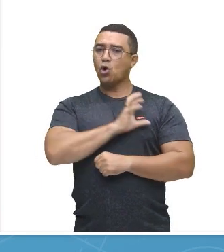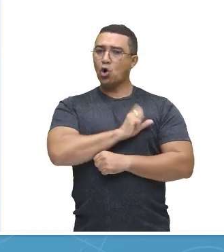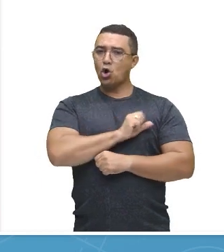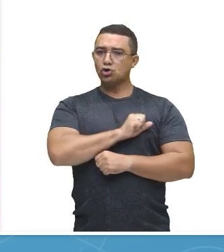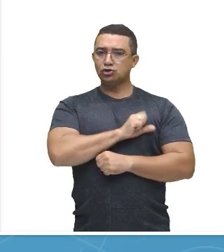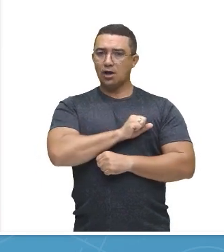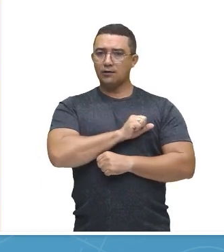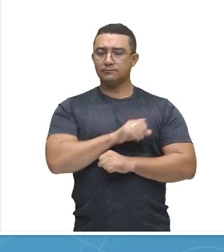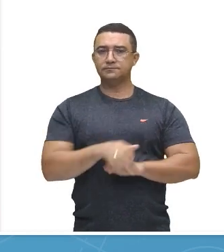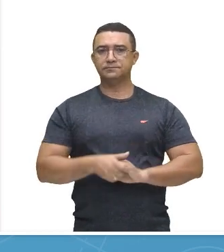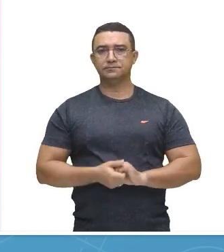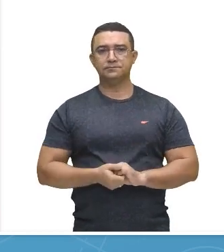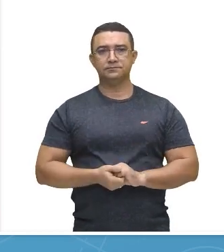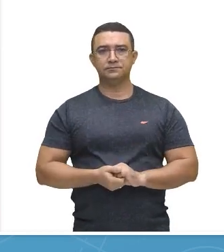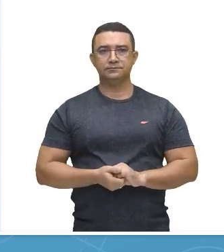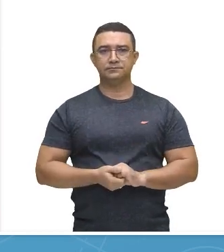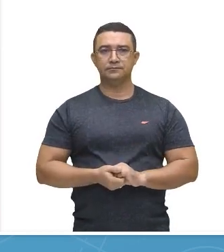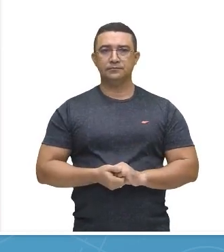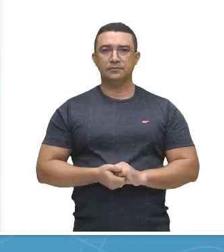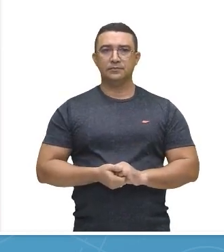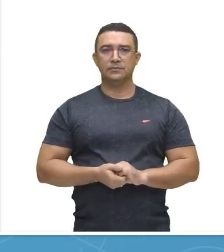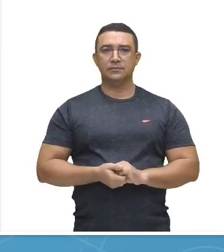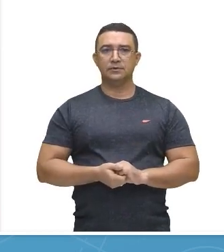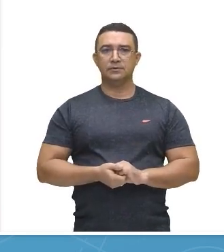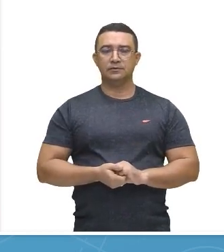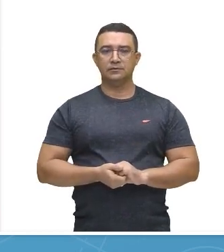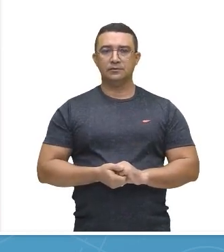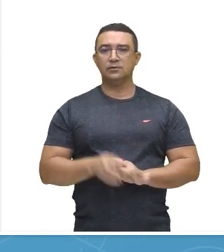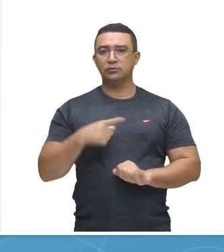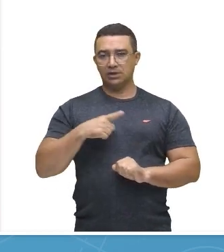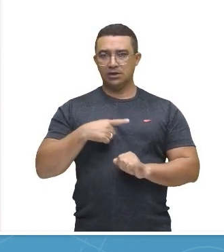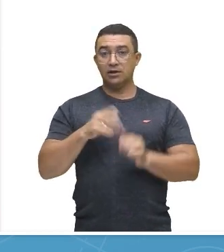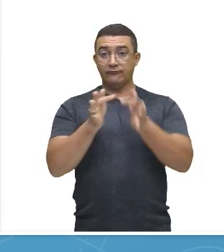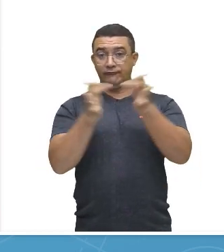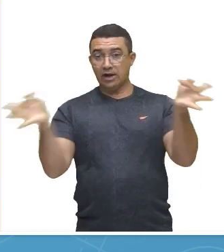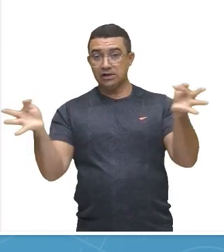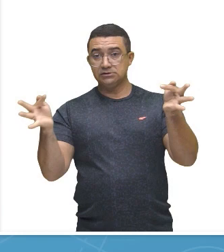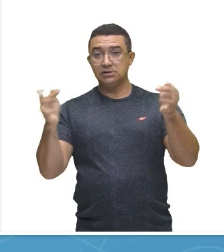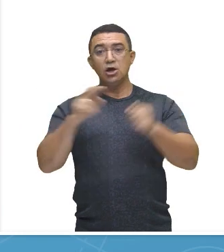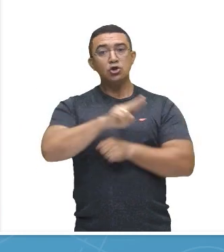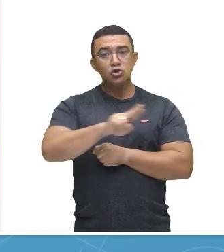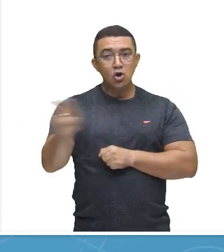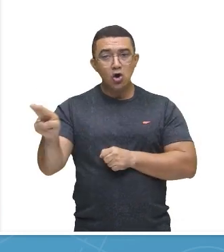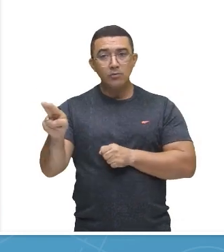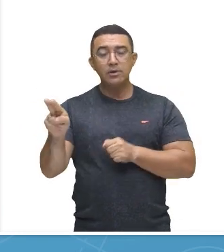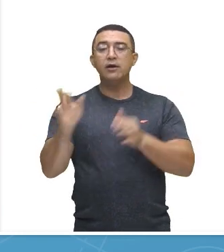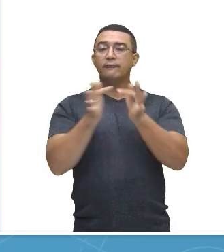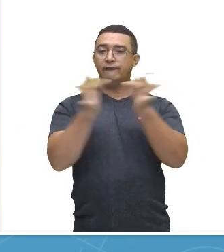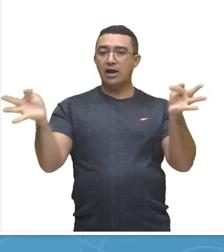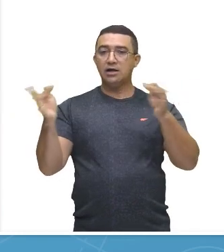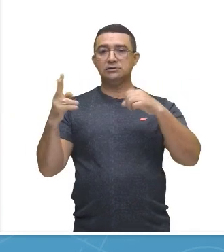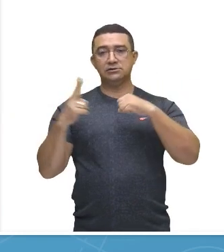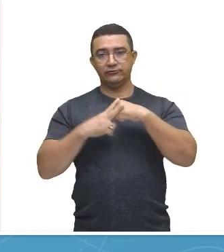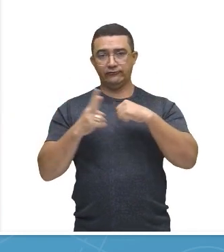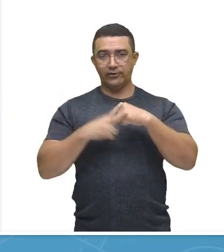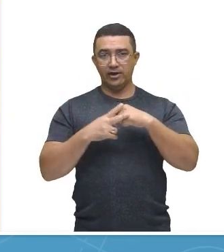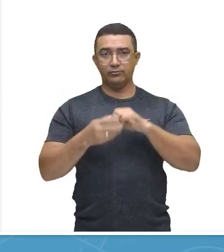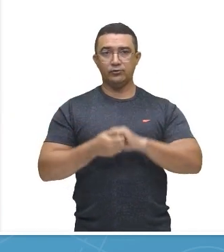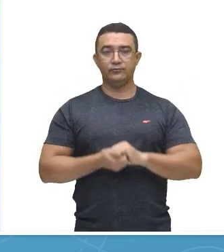verbo gostar. Então eu tenho uma frase nominal, eu tenho uma frase verbal. Agora, claro que eu também tenho